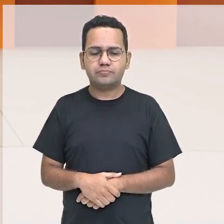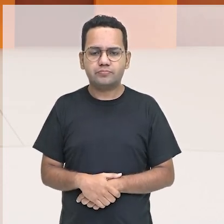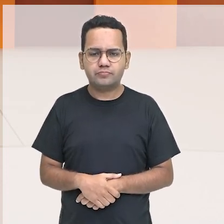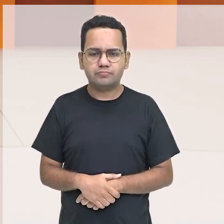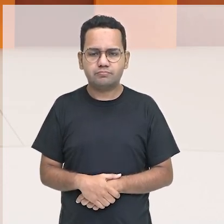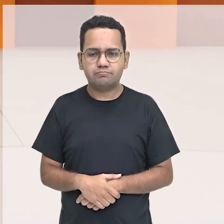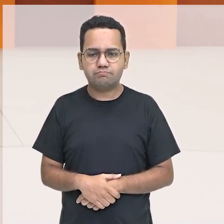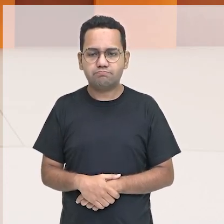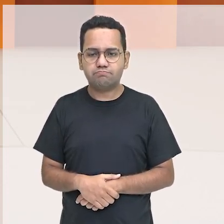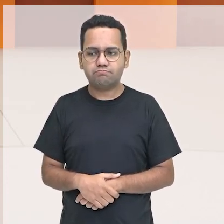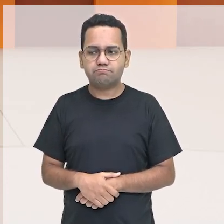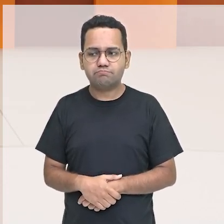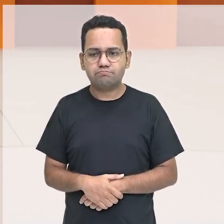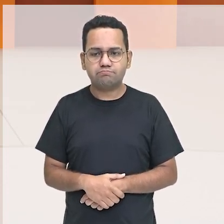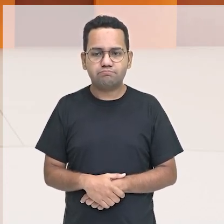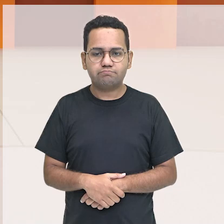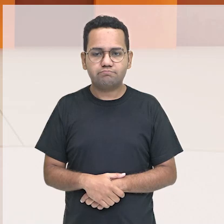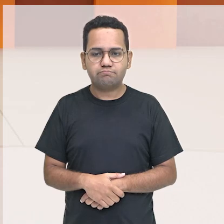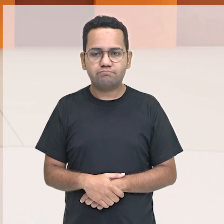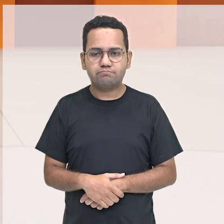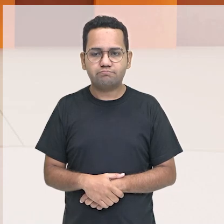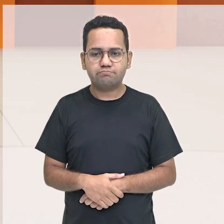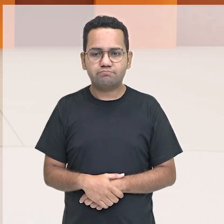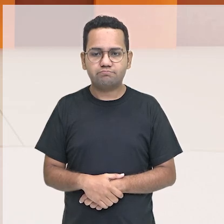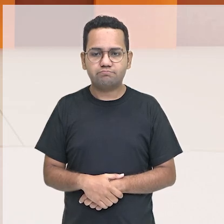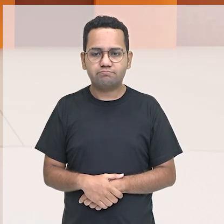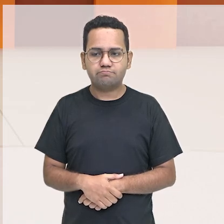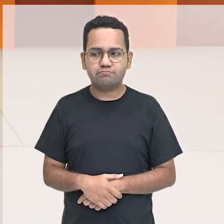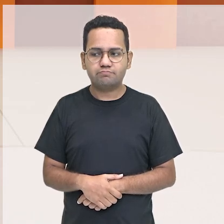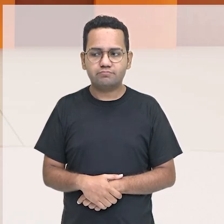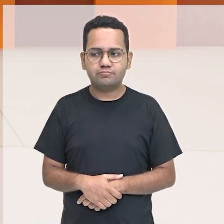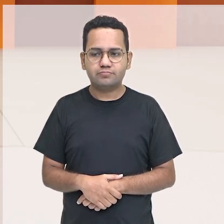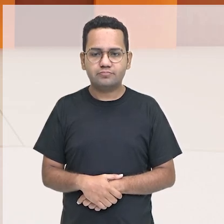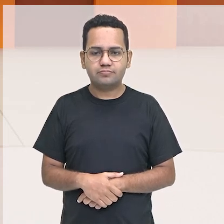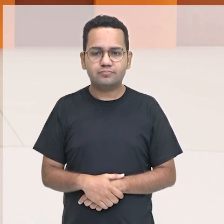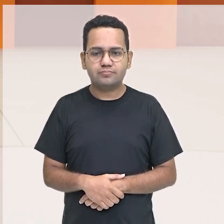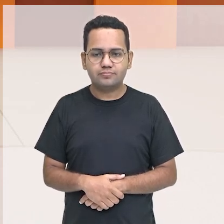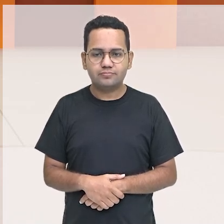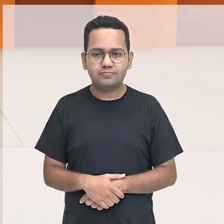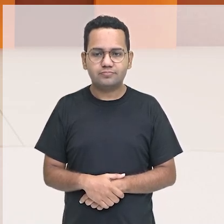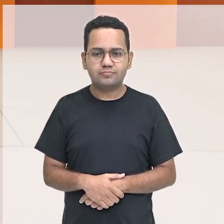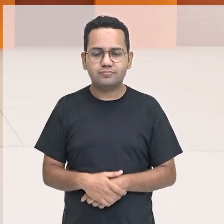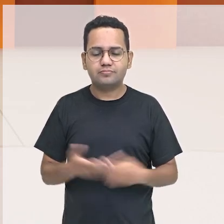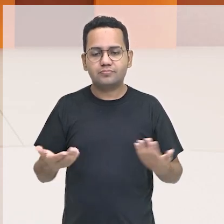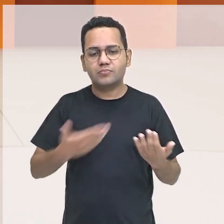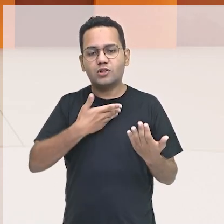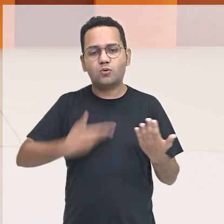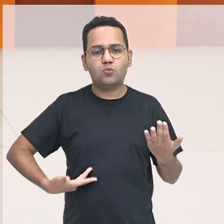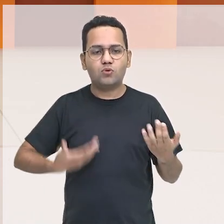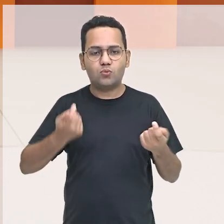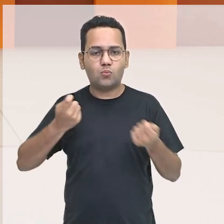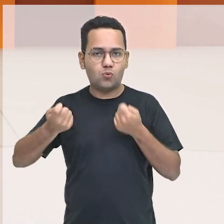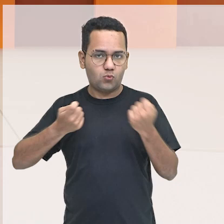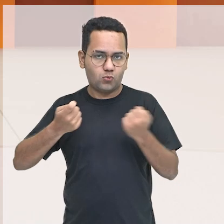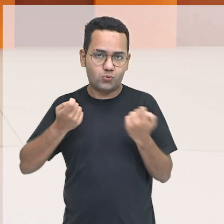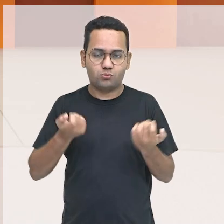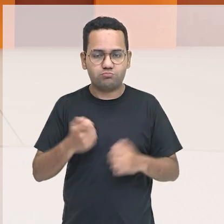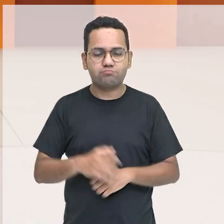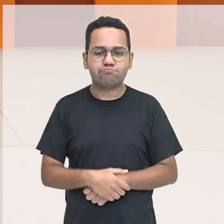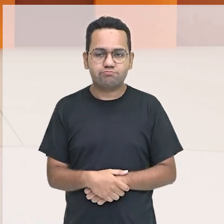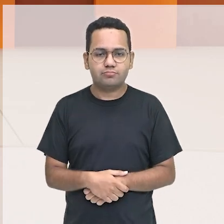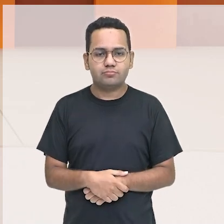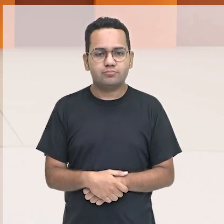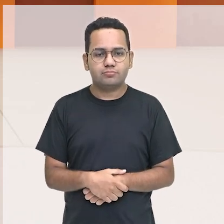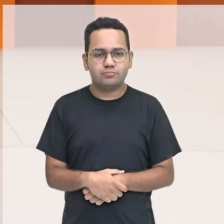ideológicos de Estado. O Estado como um mecanismo de controle, não é isso? Que são os aparelhos